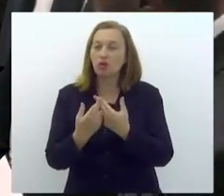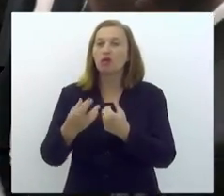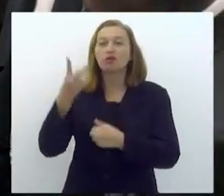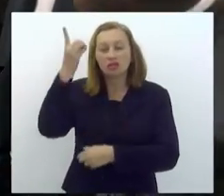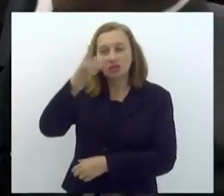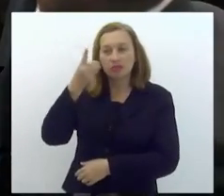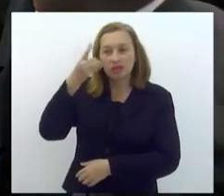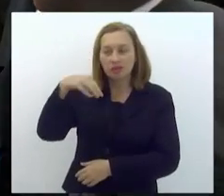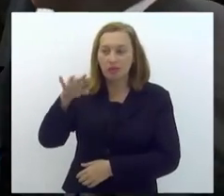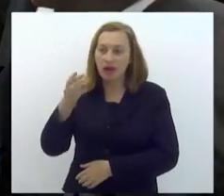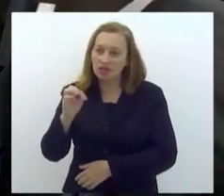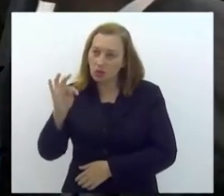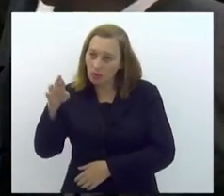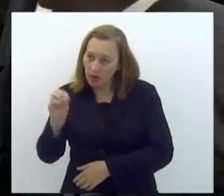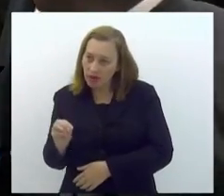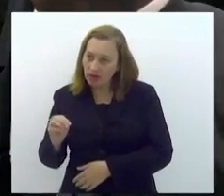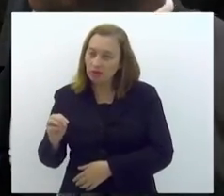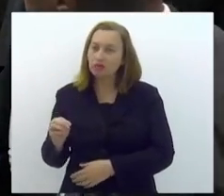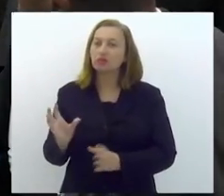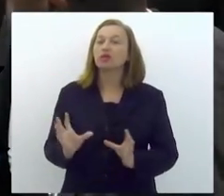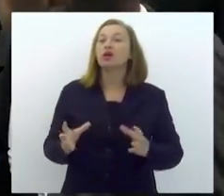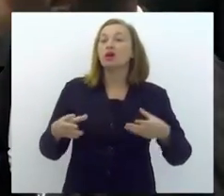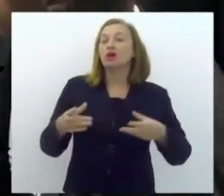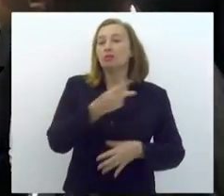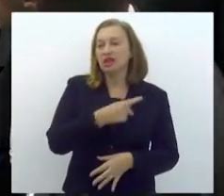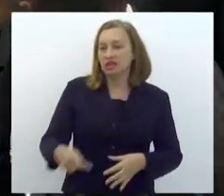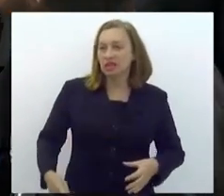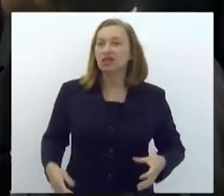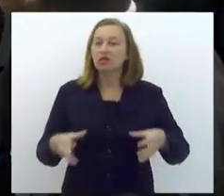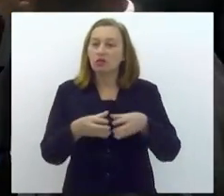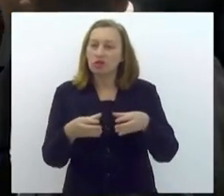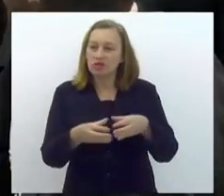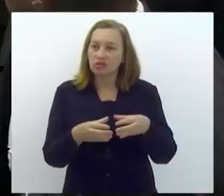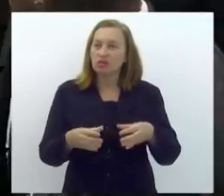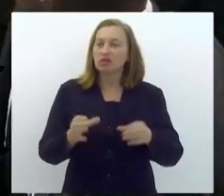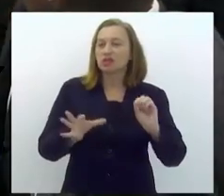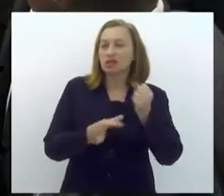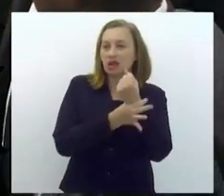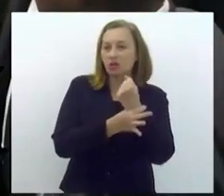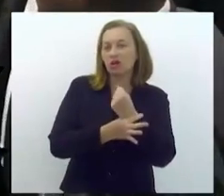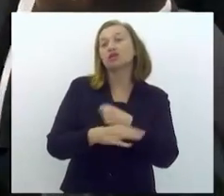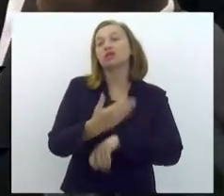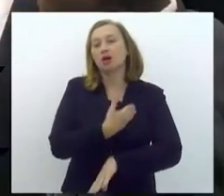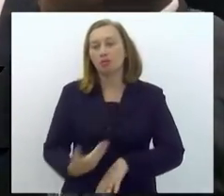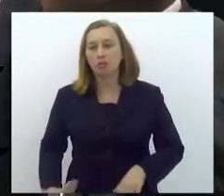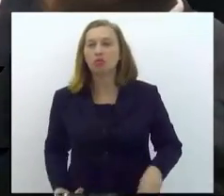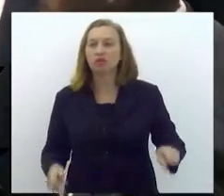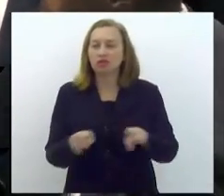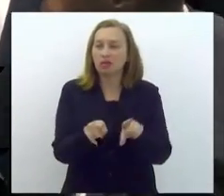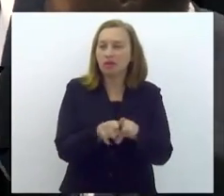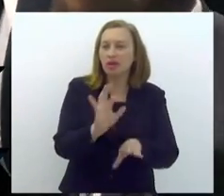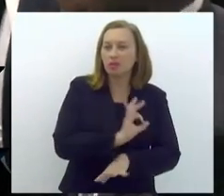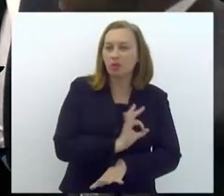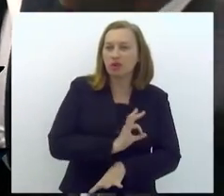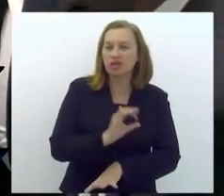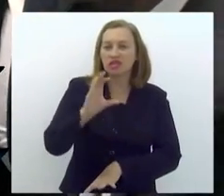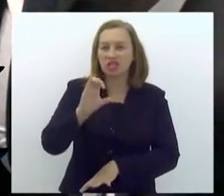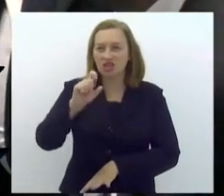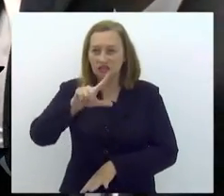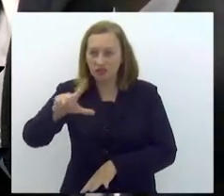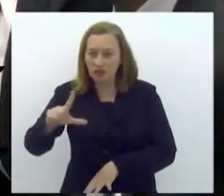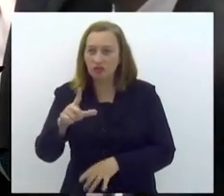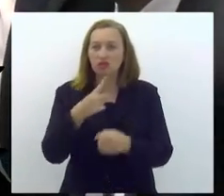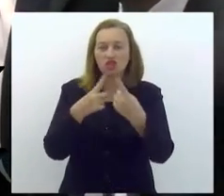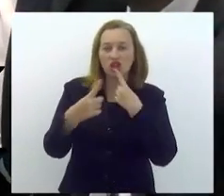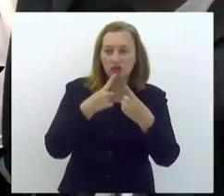Gualberto presidente da Comissão de Segurança Pública com a polícia civil por exemplo que veio dialogar com os deputados que fazem a